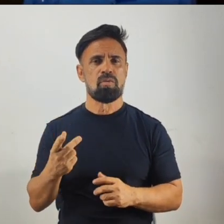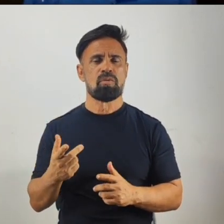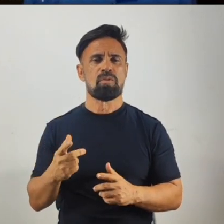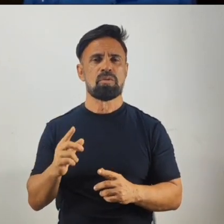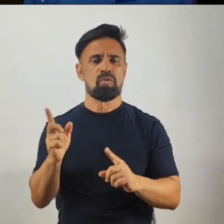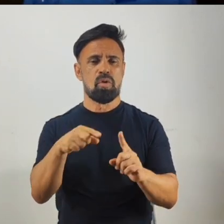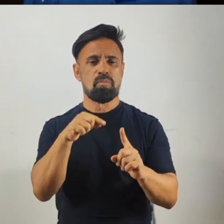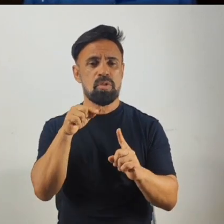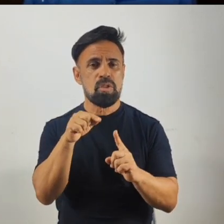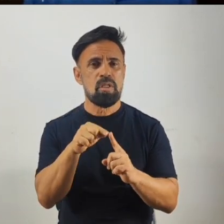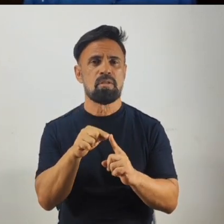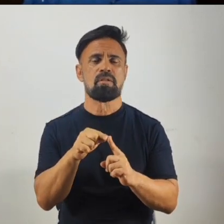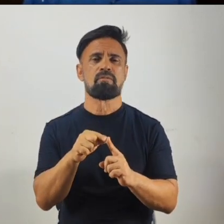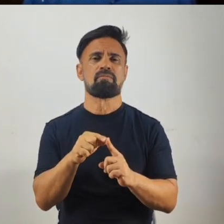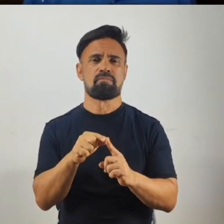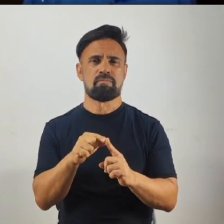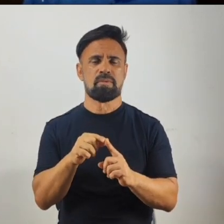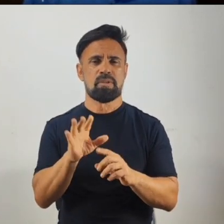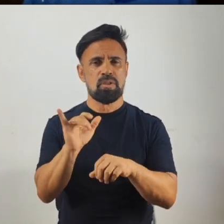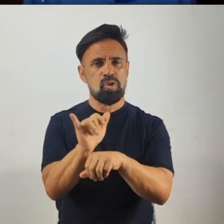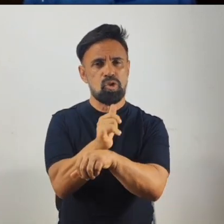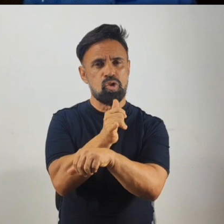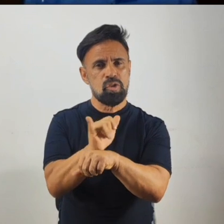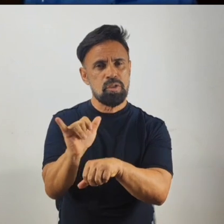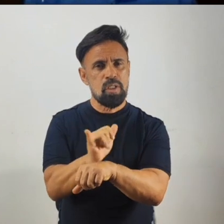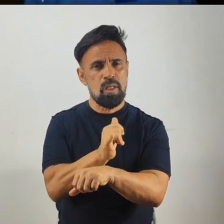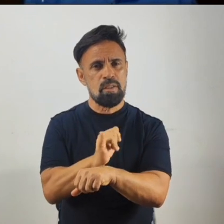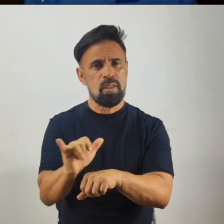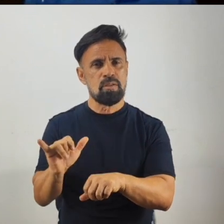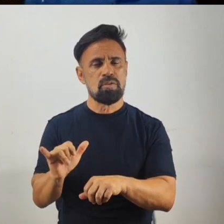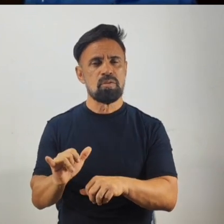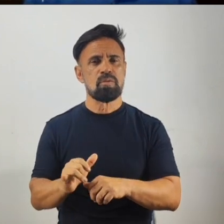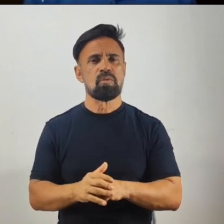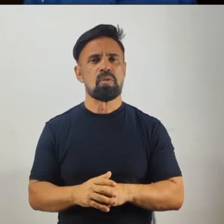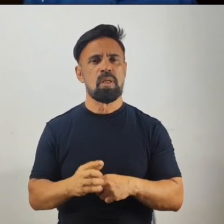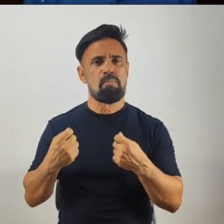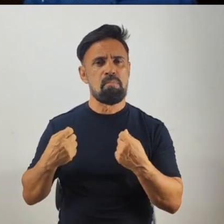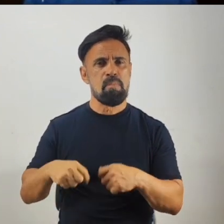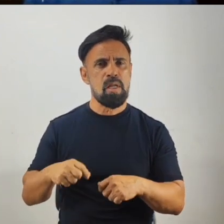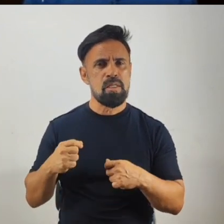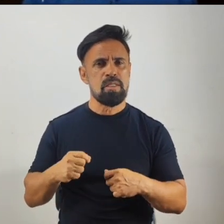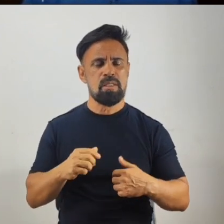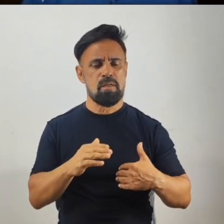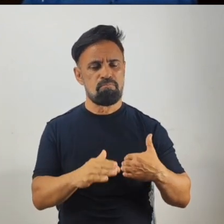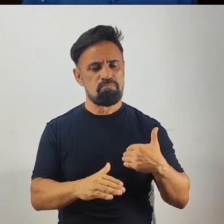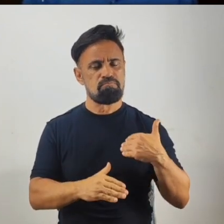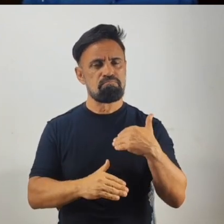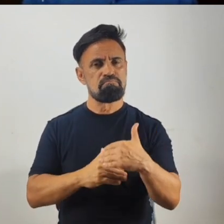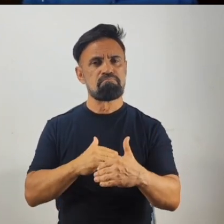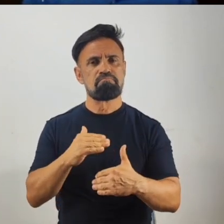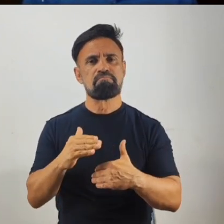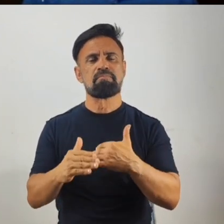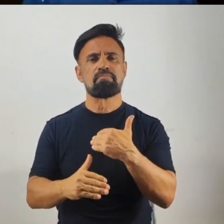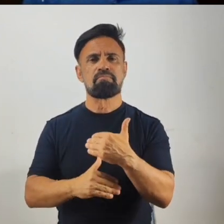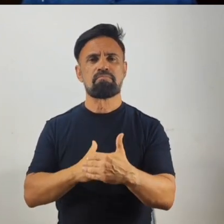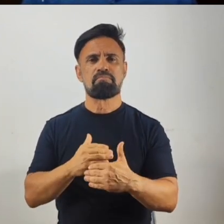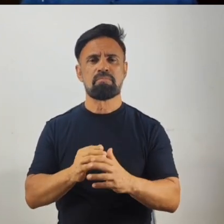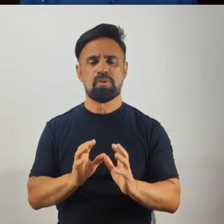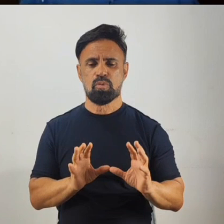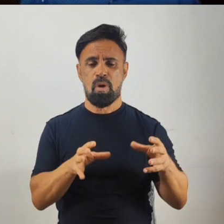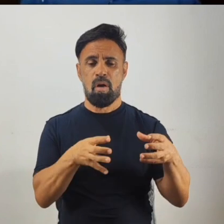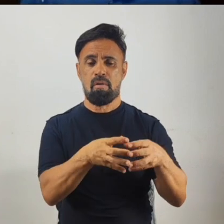valores do serviço. O planejamento adequado, estratégico, que ele precisa ser